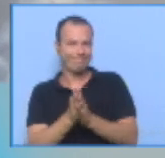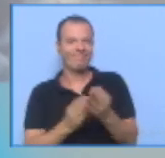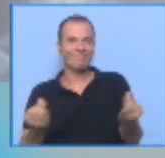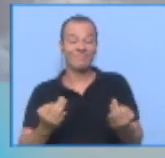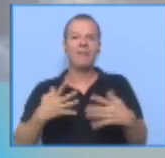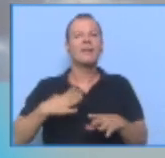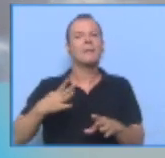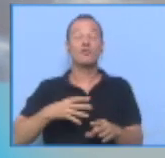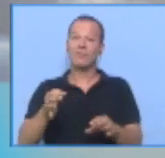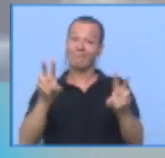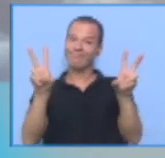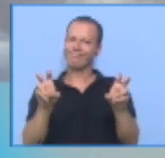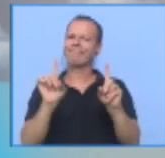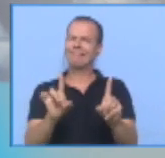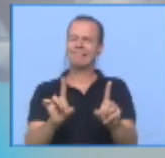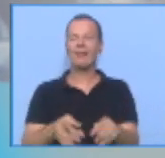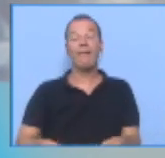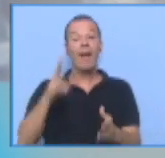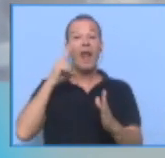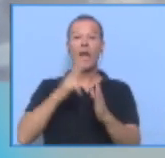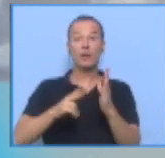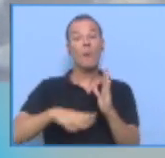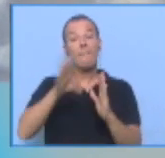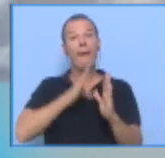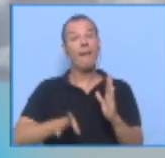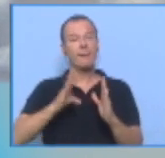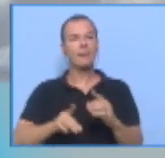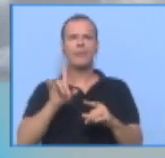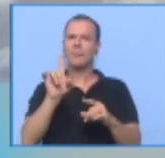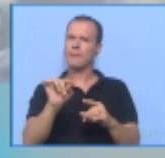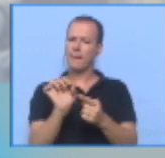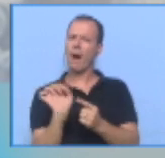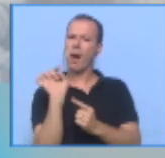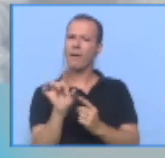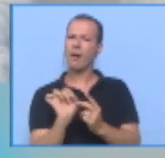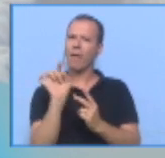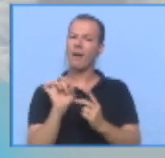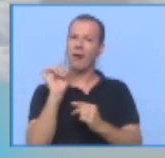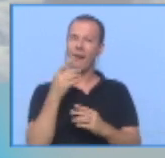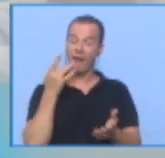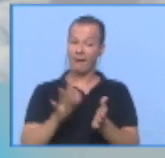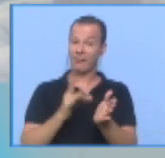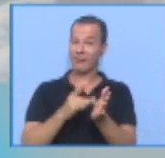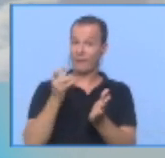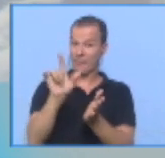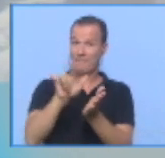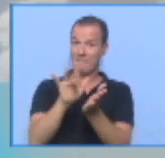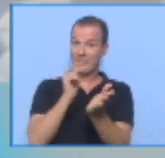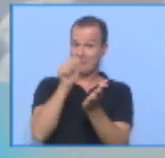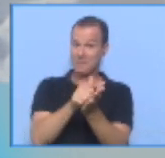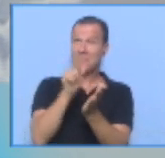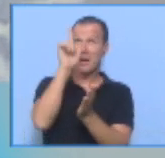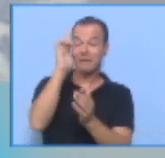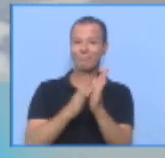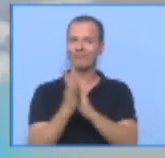queremos falar-lhe sobre hábitos de leitura, ao mesmo tempo que propomos pistas de análise à liturgia deste domingo, como acontece em